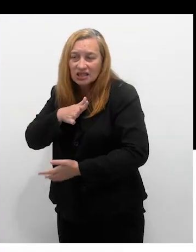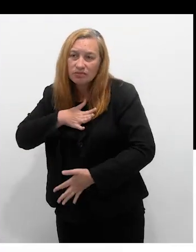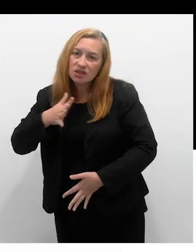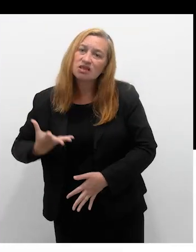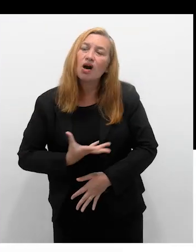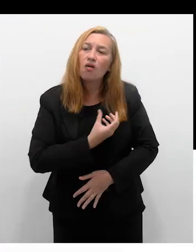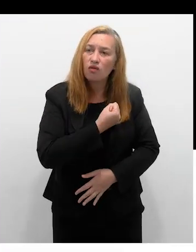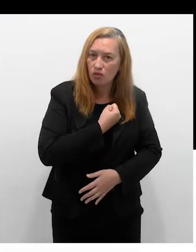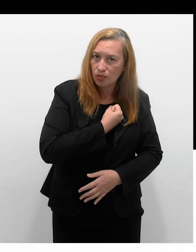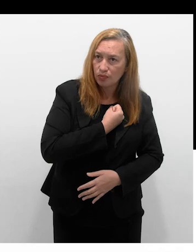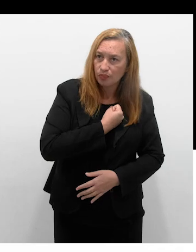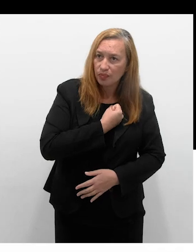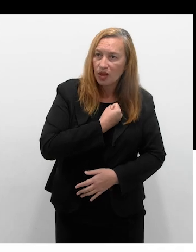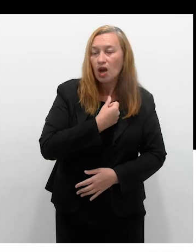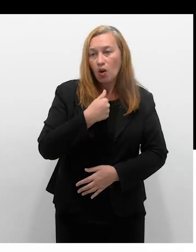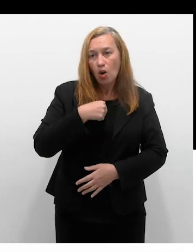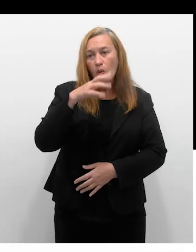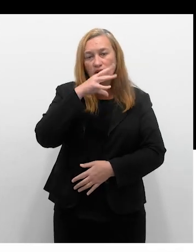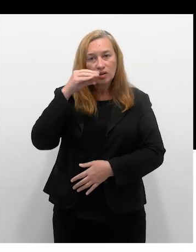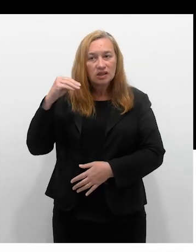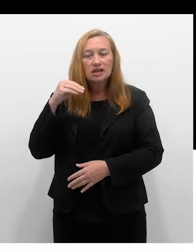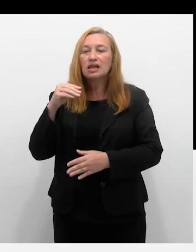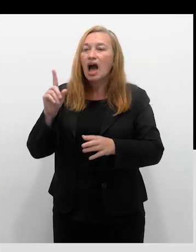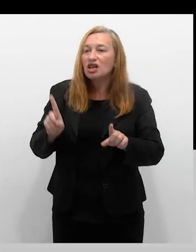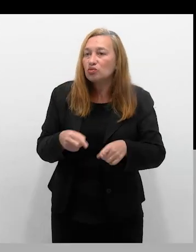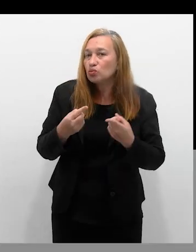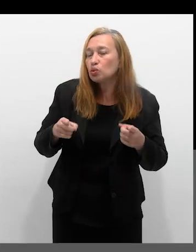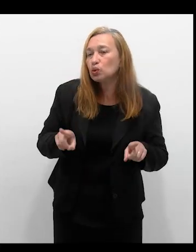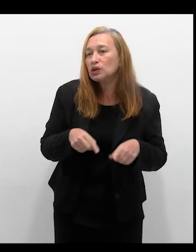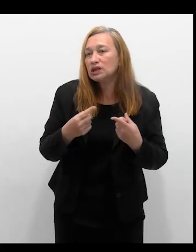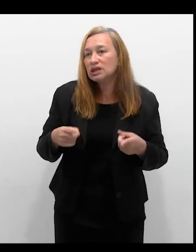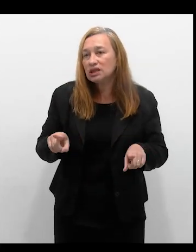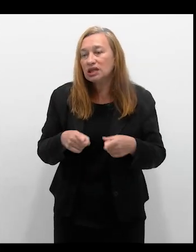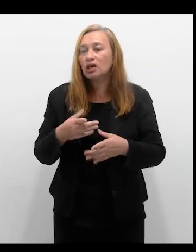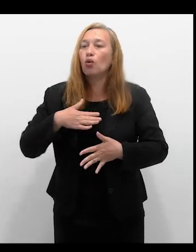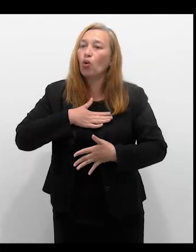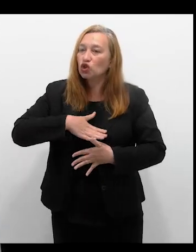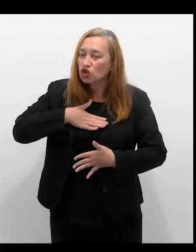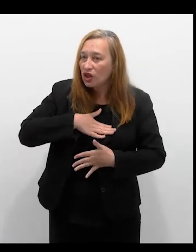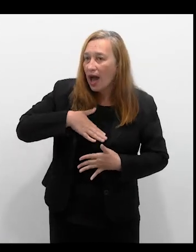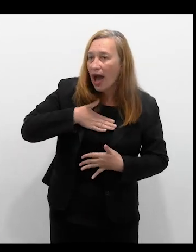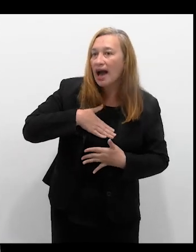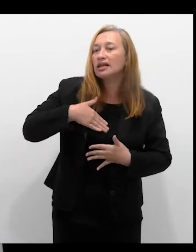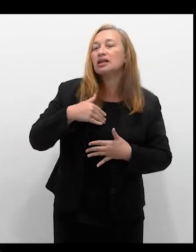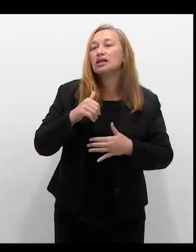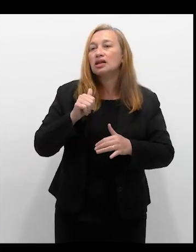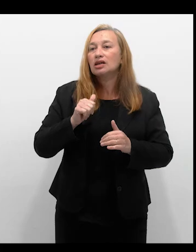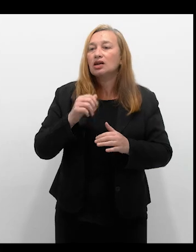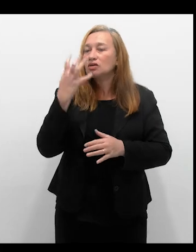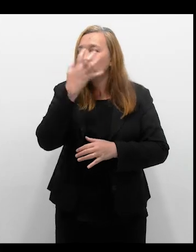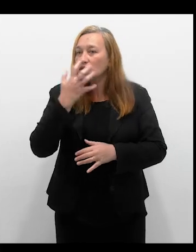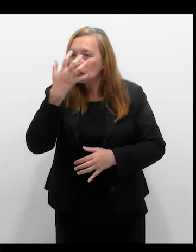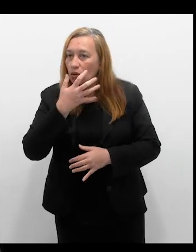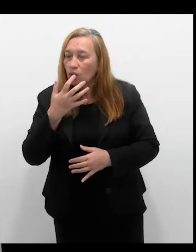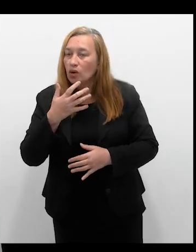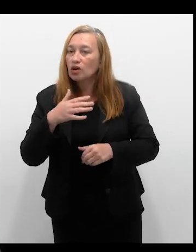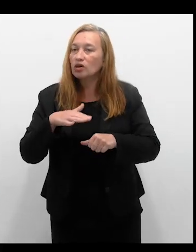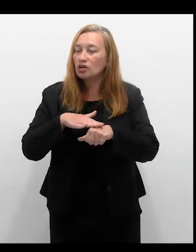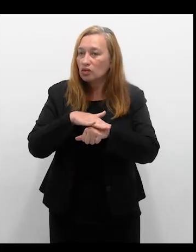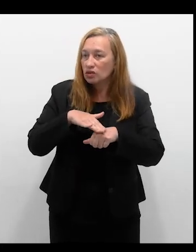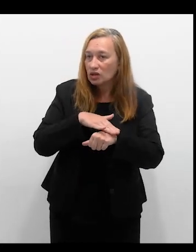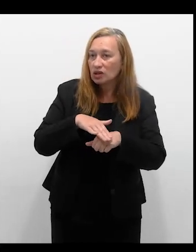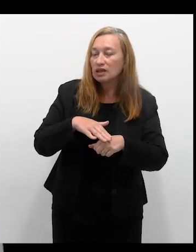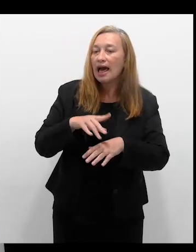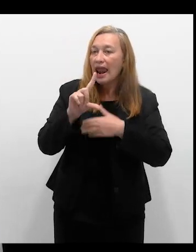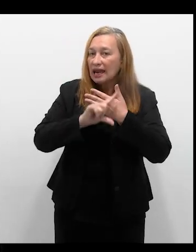salvou quando eu era um adolescente, e eram as músicas das quais eu gostava, os artistas favoritos que conversavam comigo,